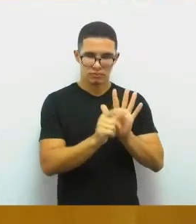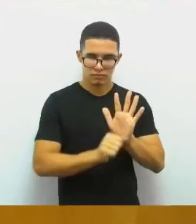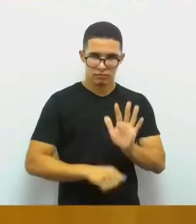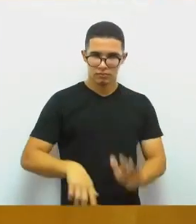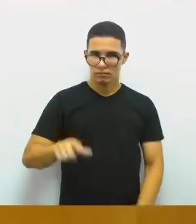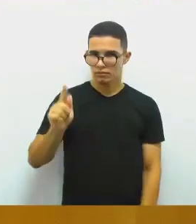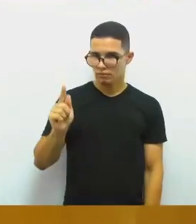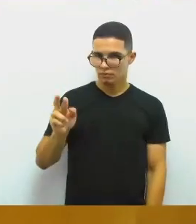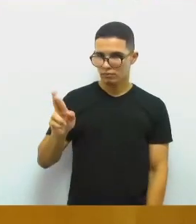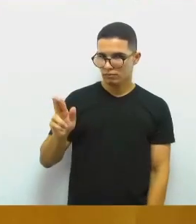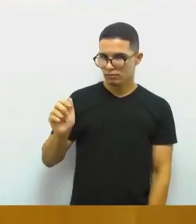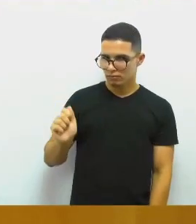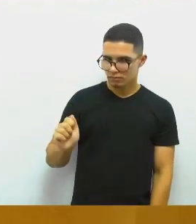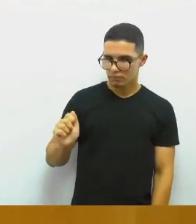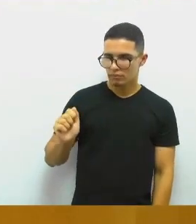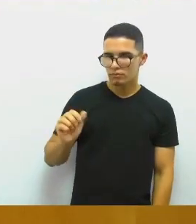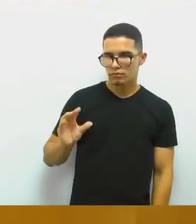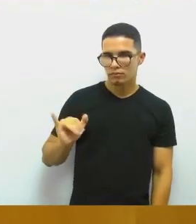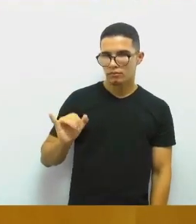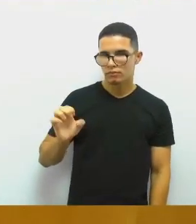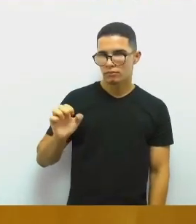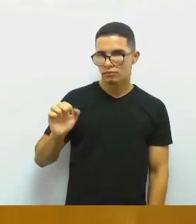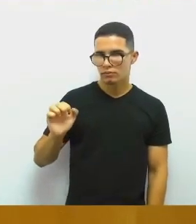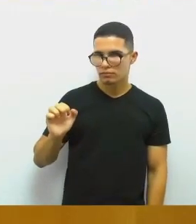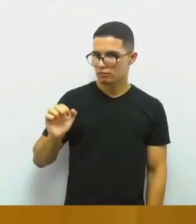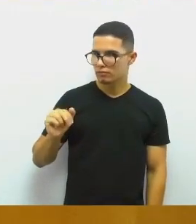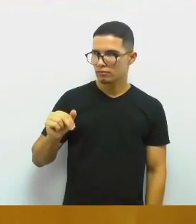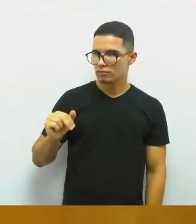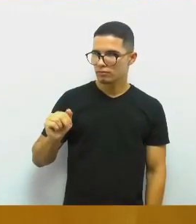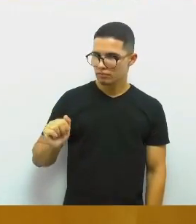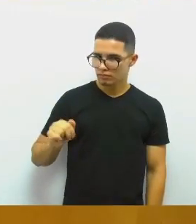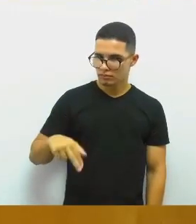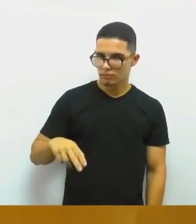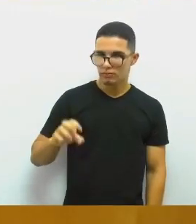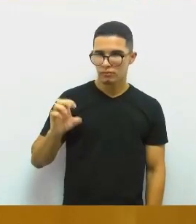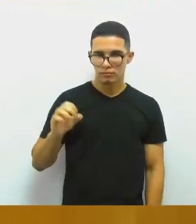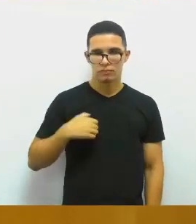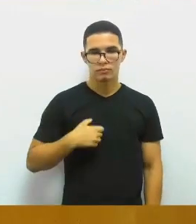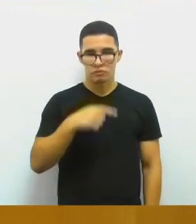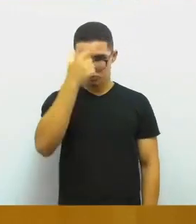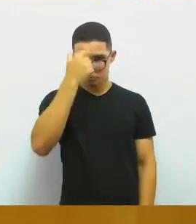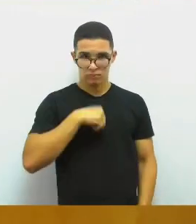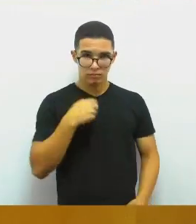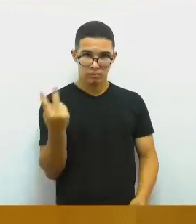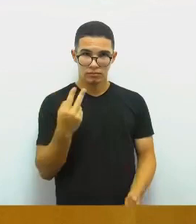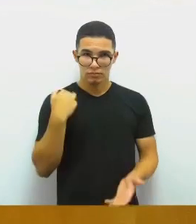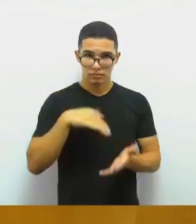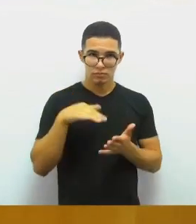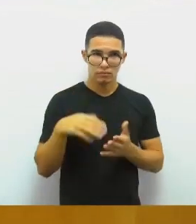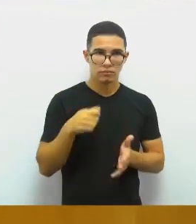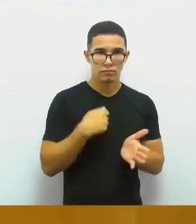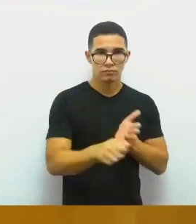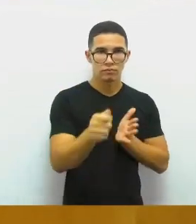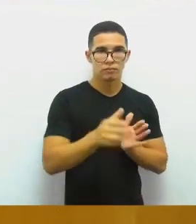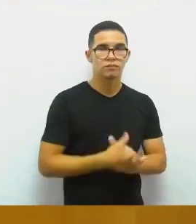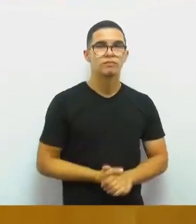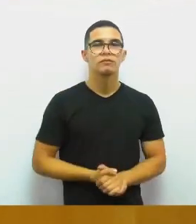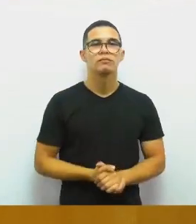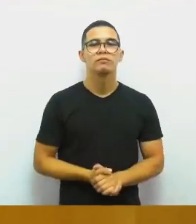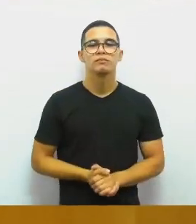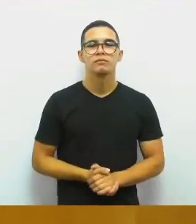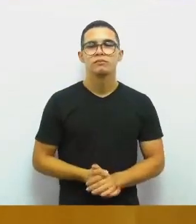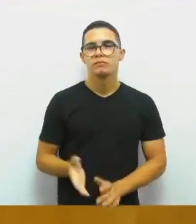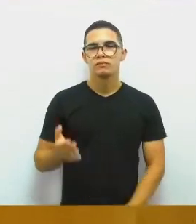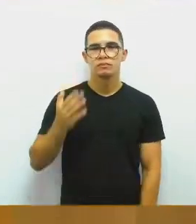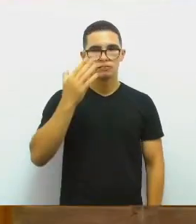Assis Florentina, redatora da Secretaria de Legislação, redigiu, e eu, secretário, subscrevo e assino. Obrigado,